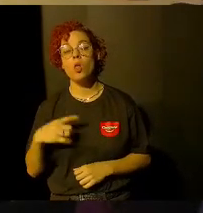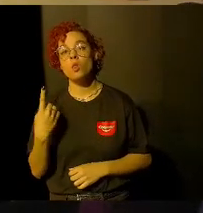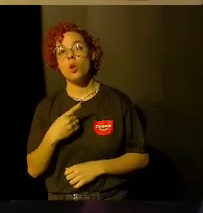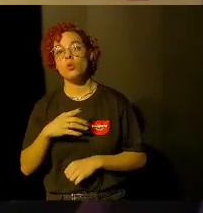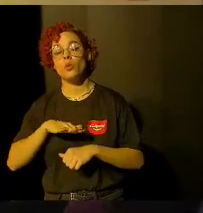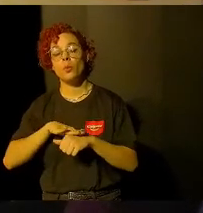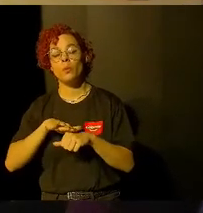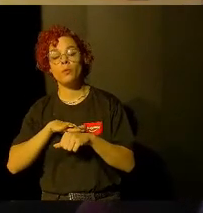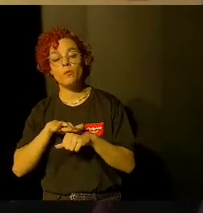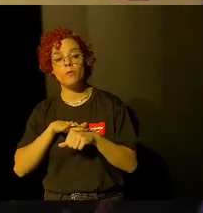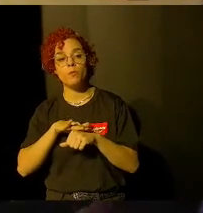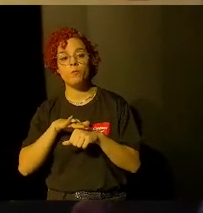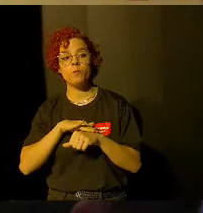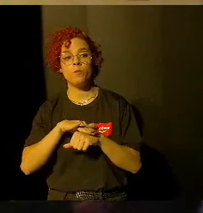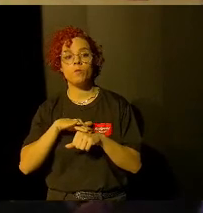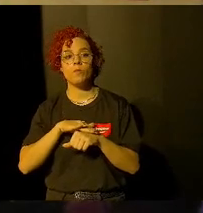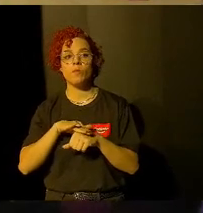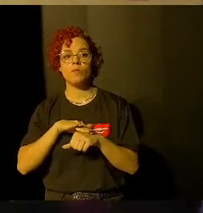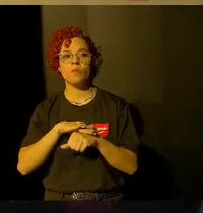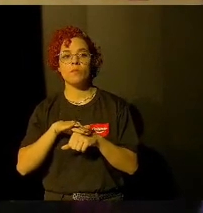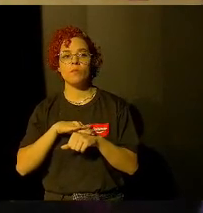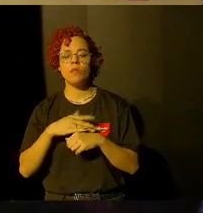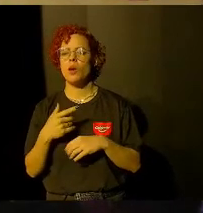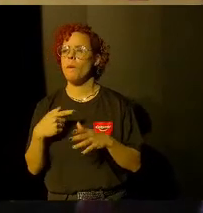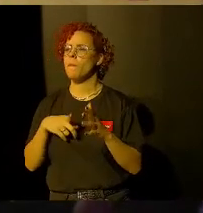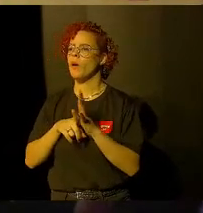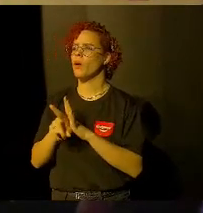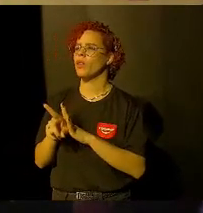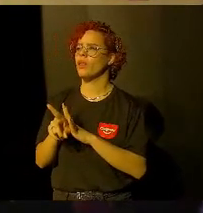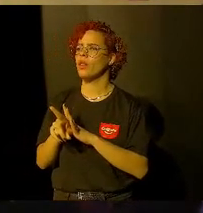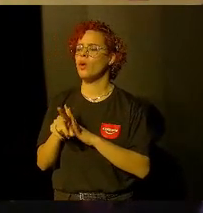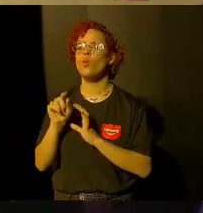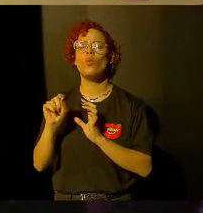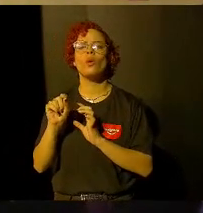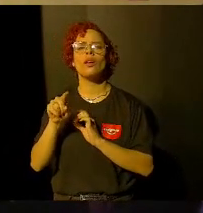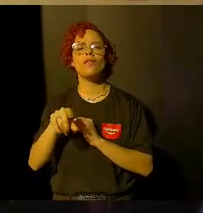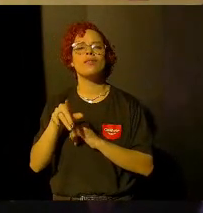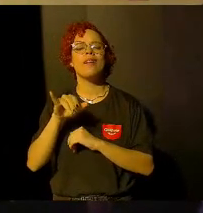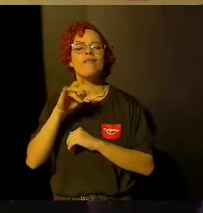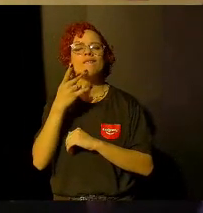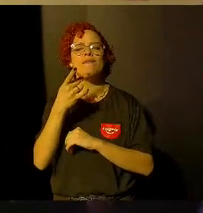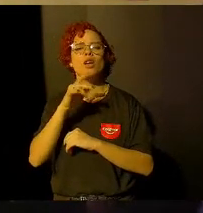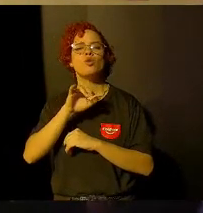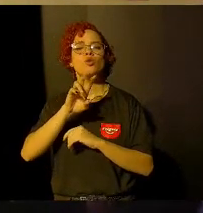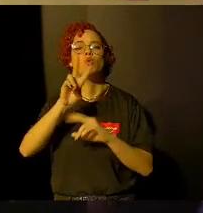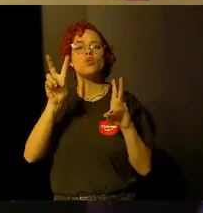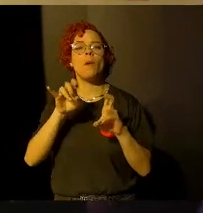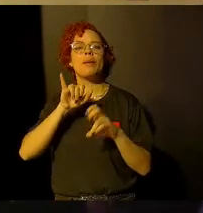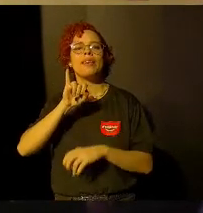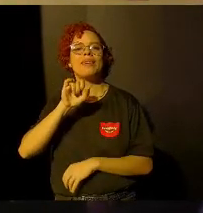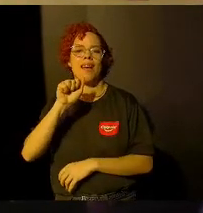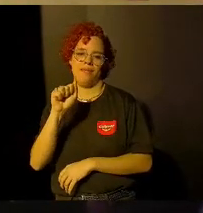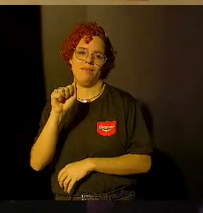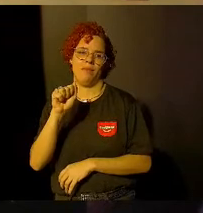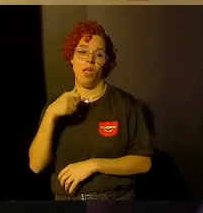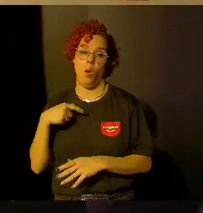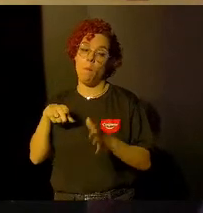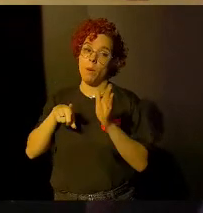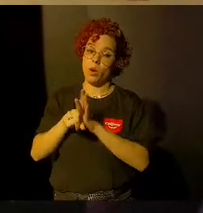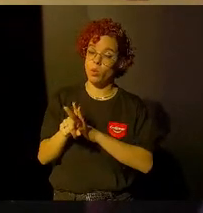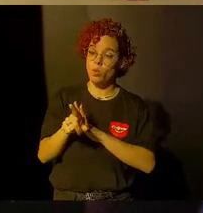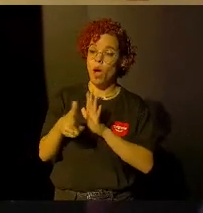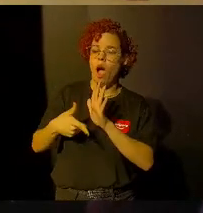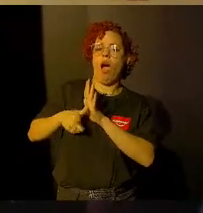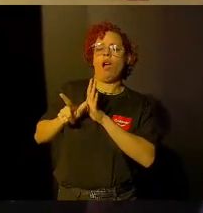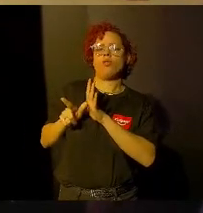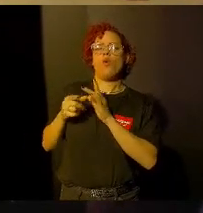e aí a Nina da hora Perguntaram pra ela o que que ela tinha a dizer sobre inteligência artificial ela falou eu pergunto antes a vocês o que